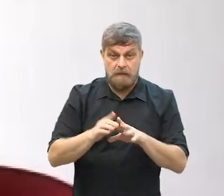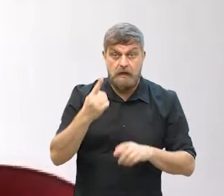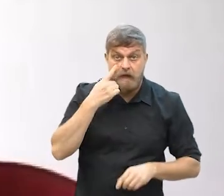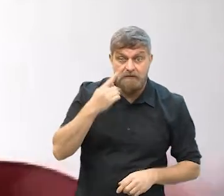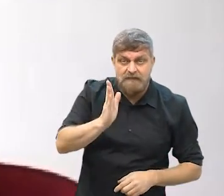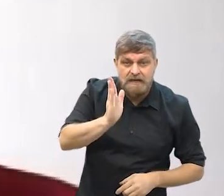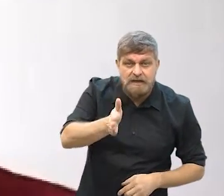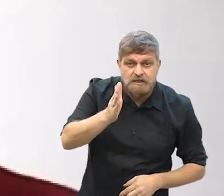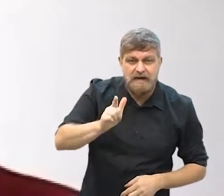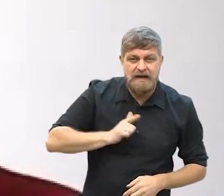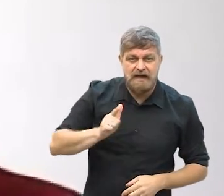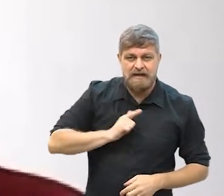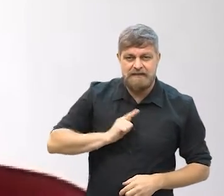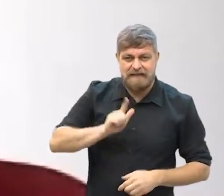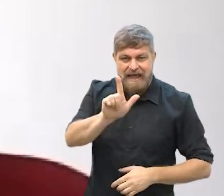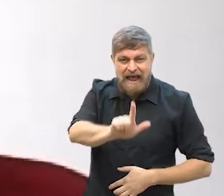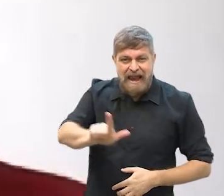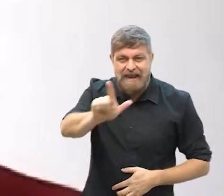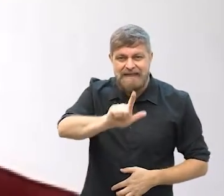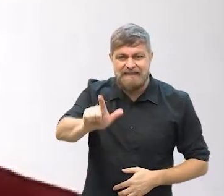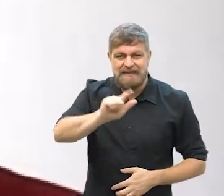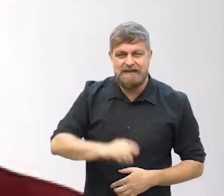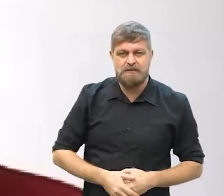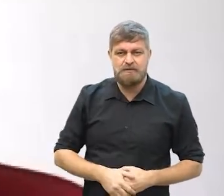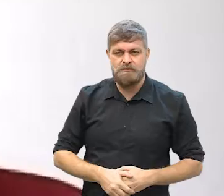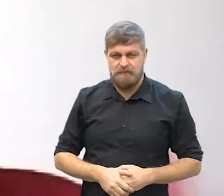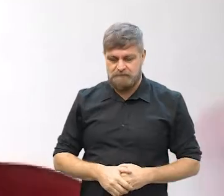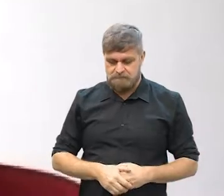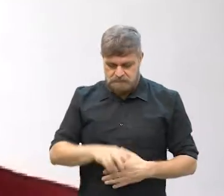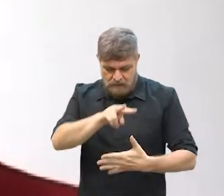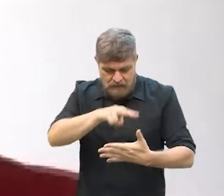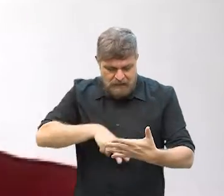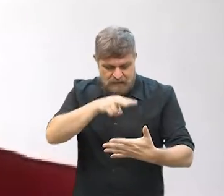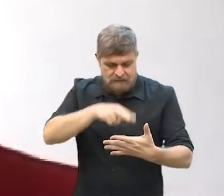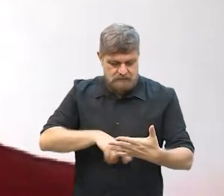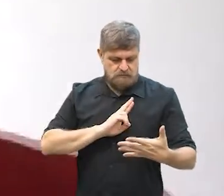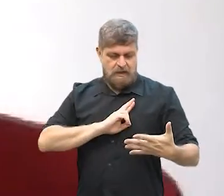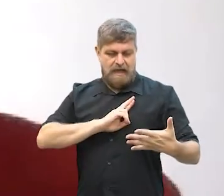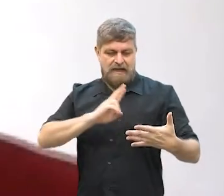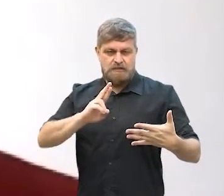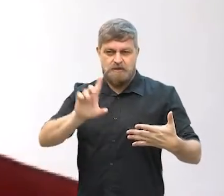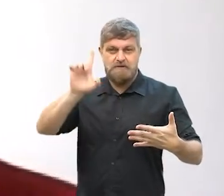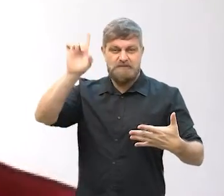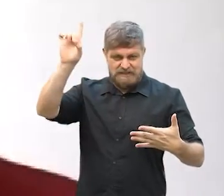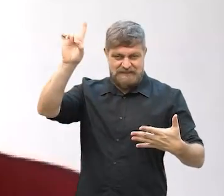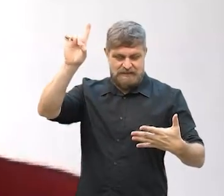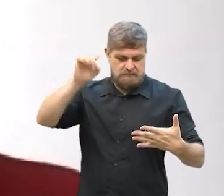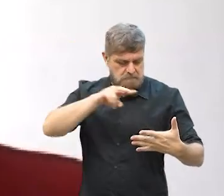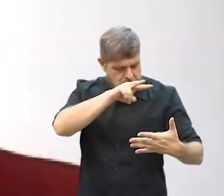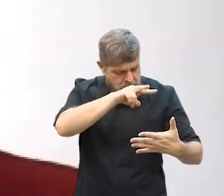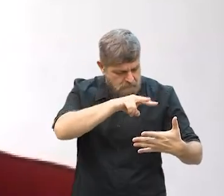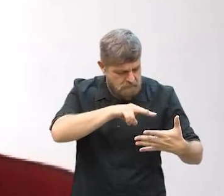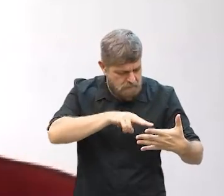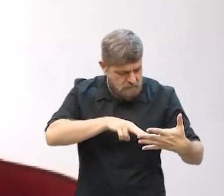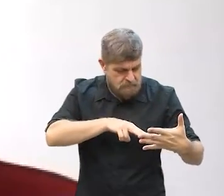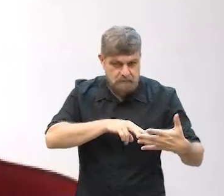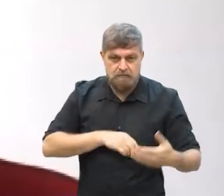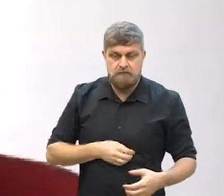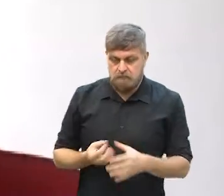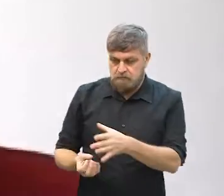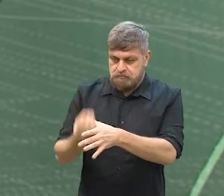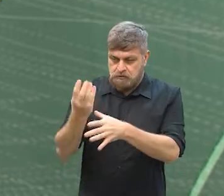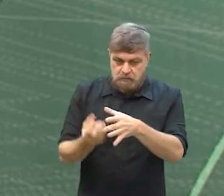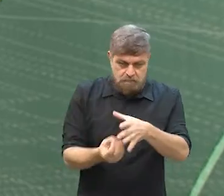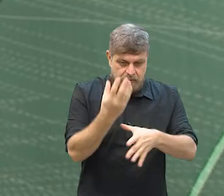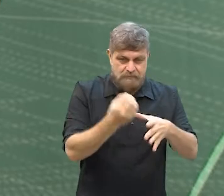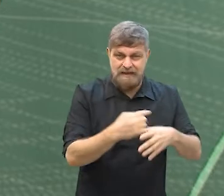visto até prateleiras exclusivas para literatura gospel, enfim, sempre vão surgindo gêneros e mais gêneros. No entanto, a